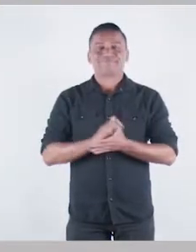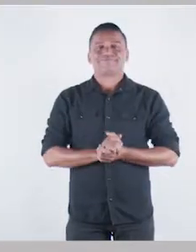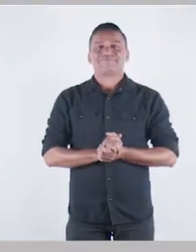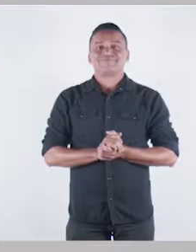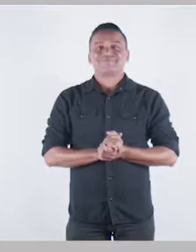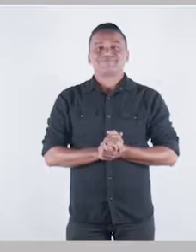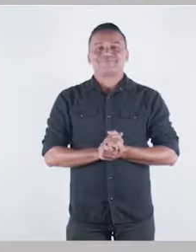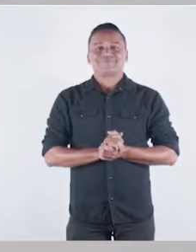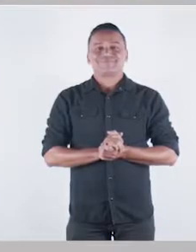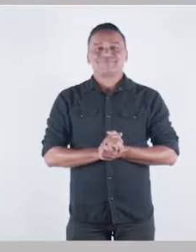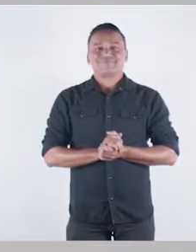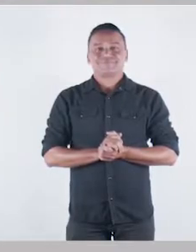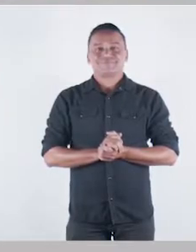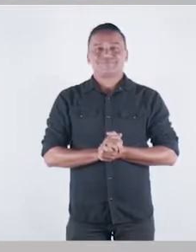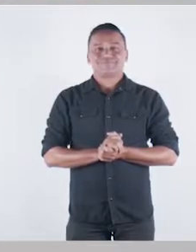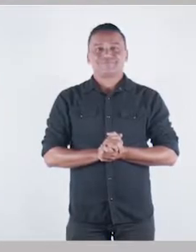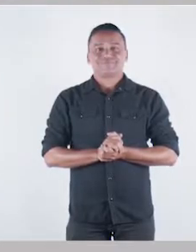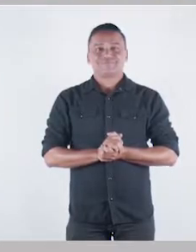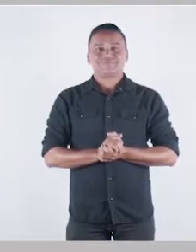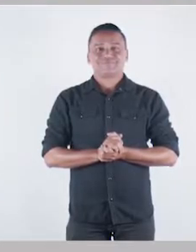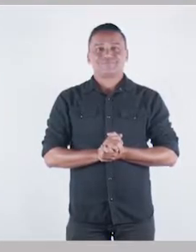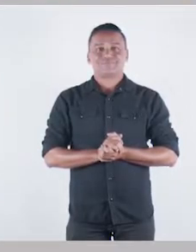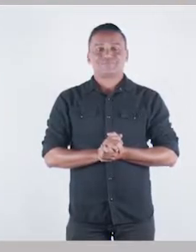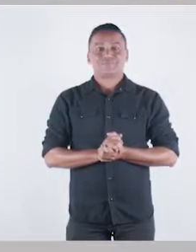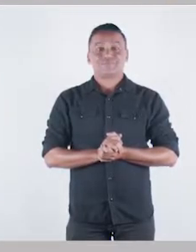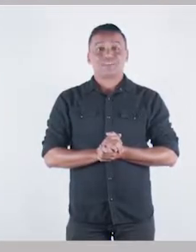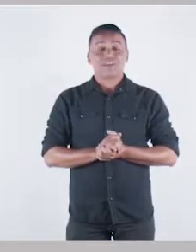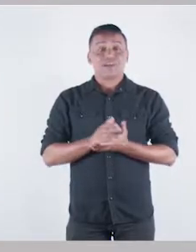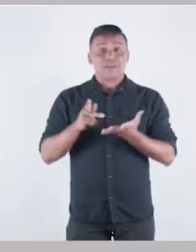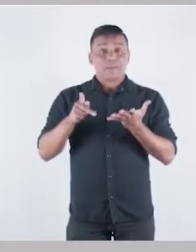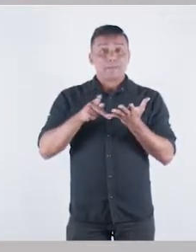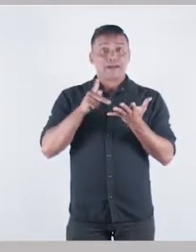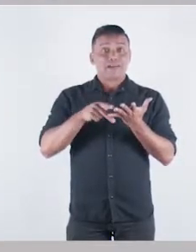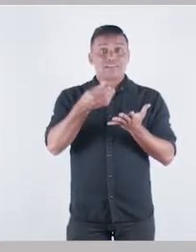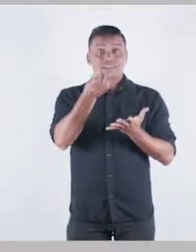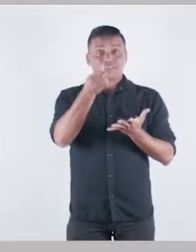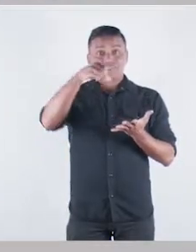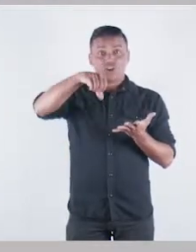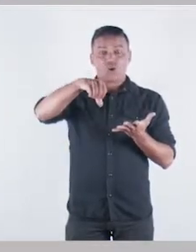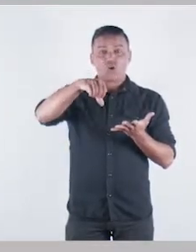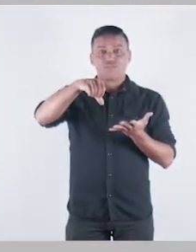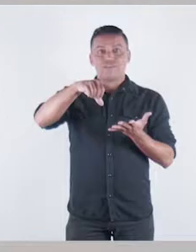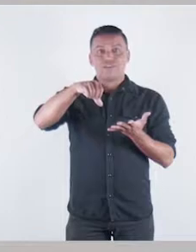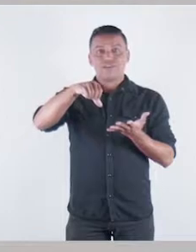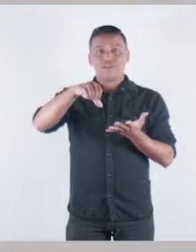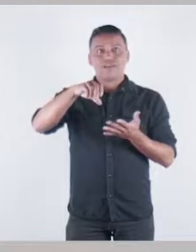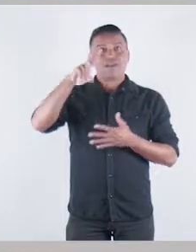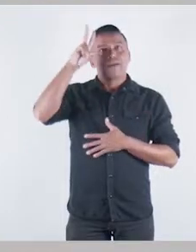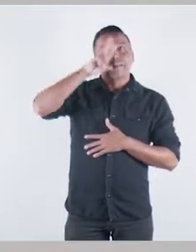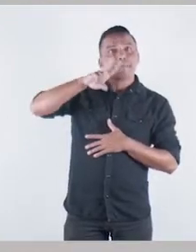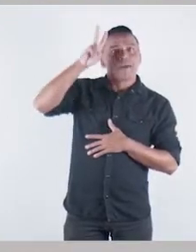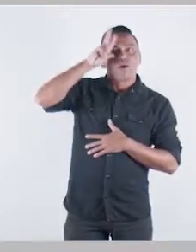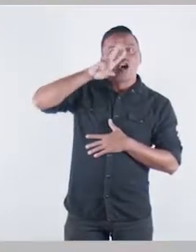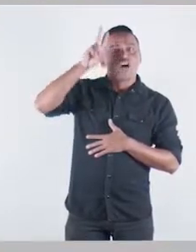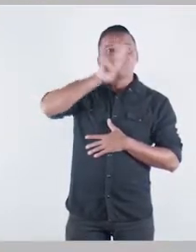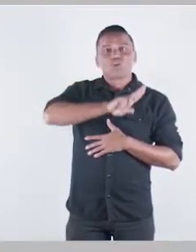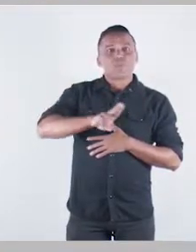desses poemas, na página 69, é um poema chamado Memórias.